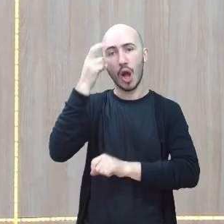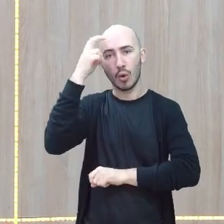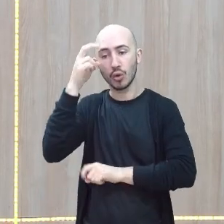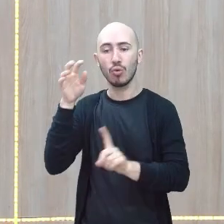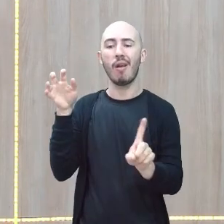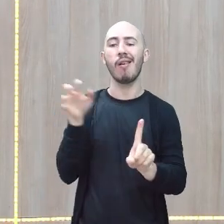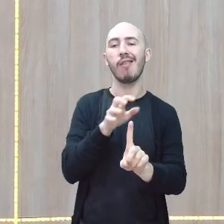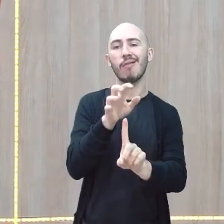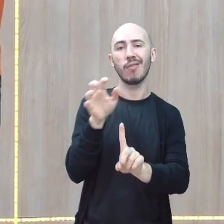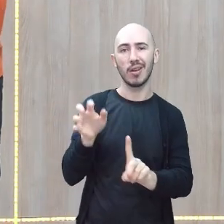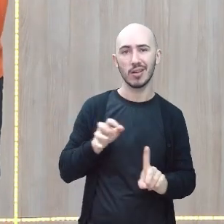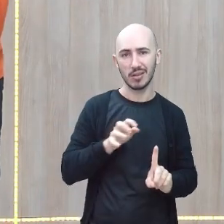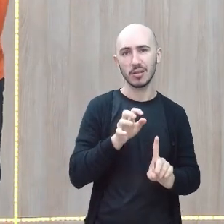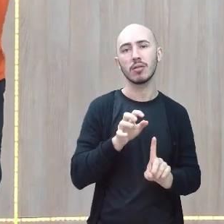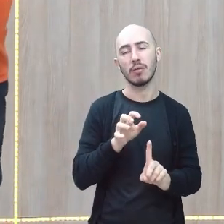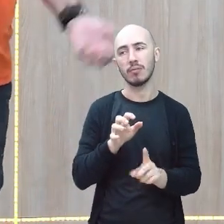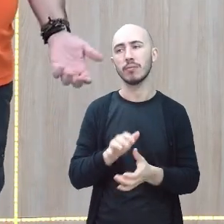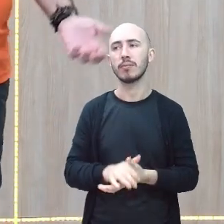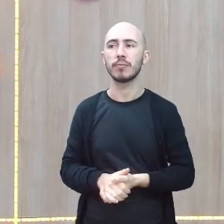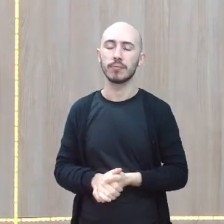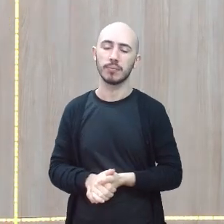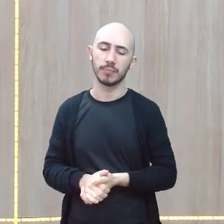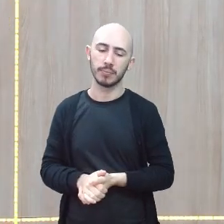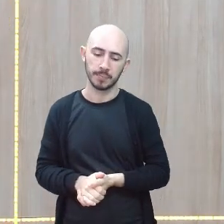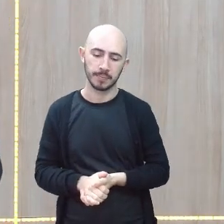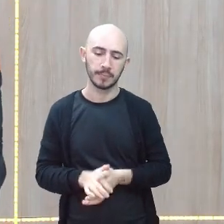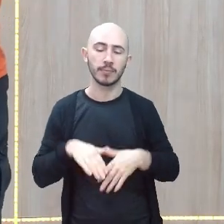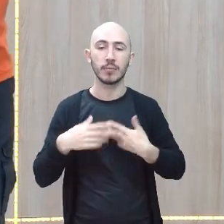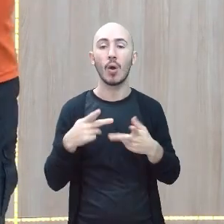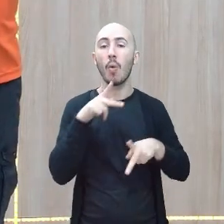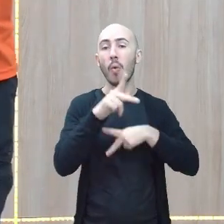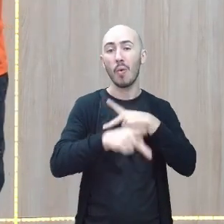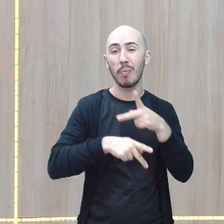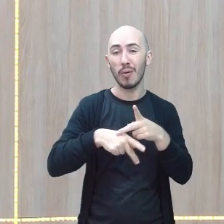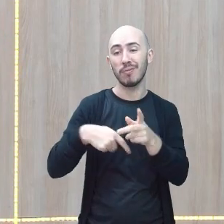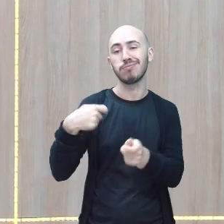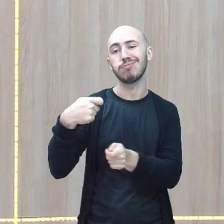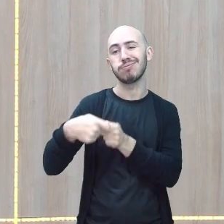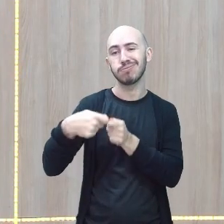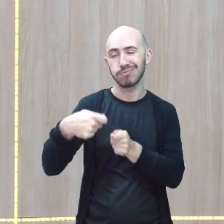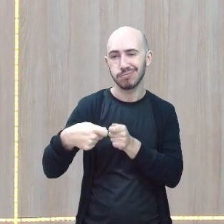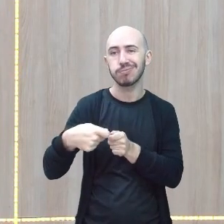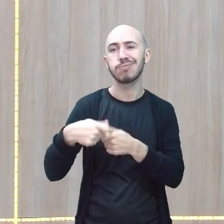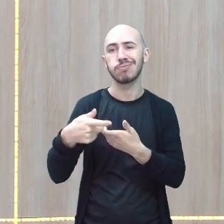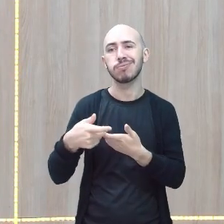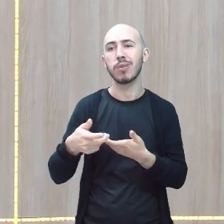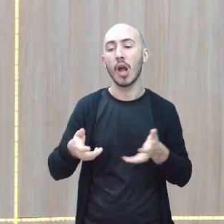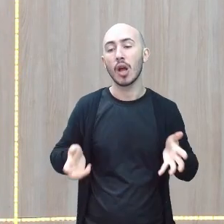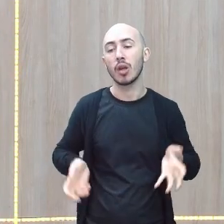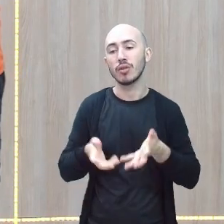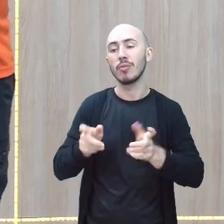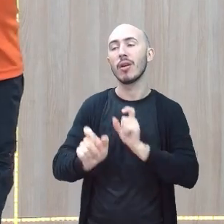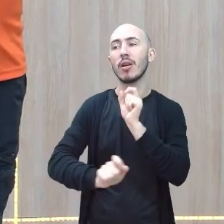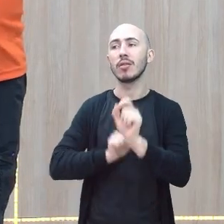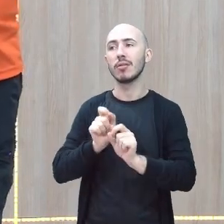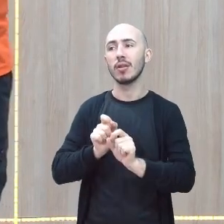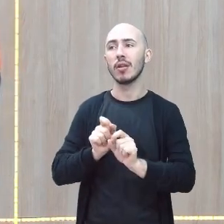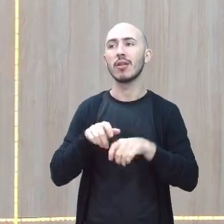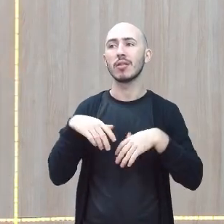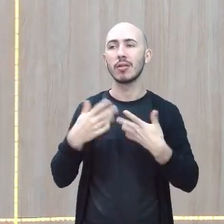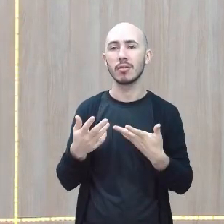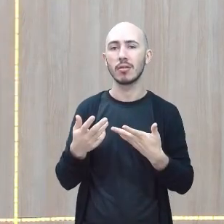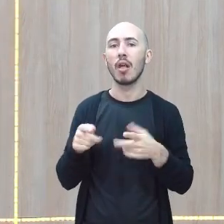de aculturação do povo dominado. Então, o povo dominado ele era incentivado a abandonar,